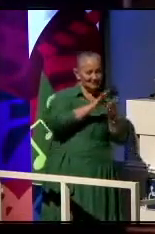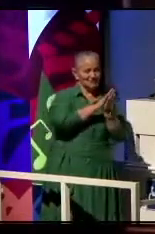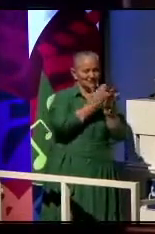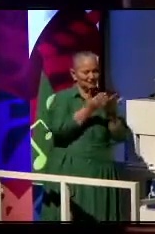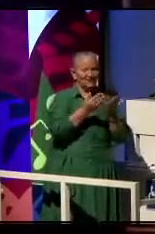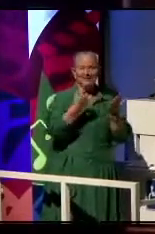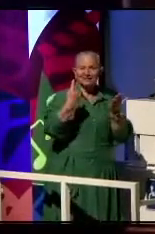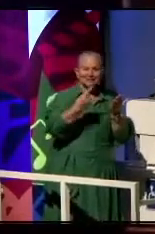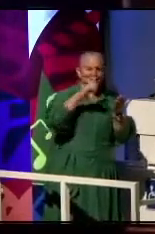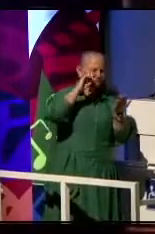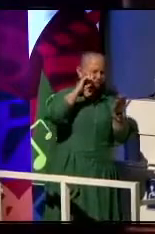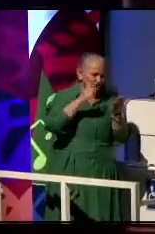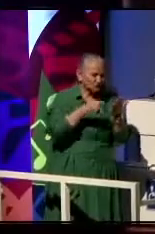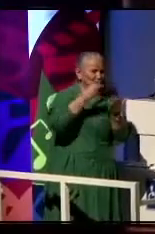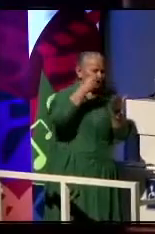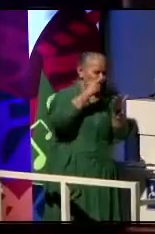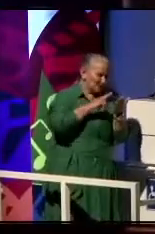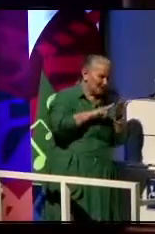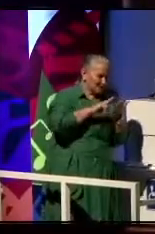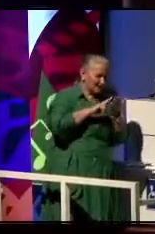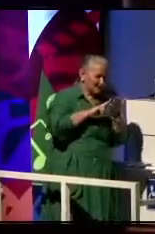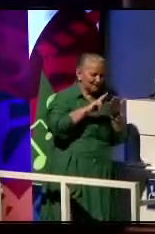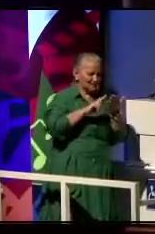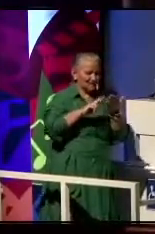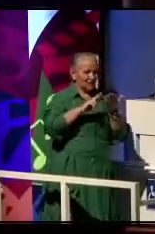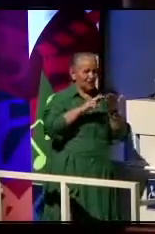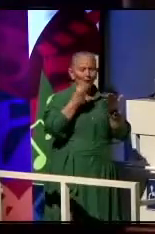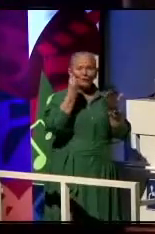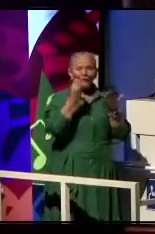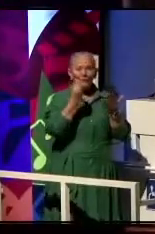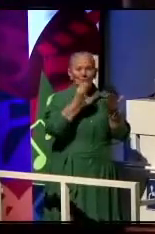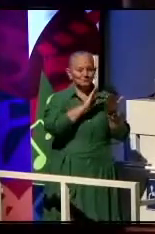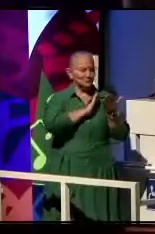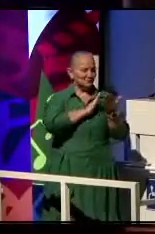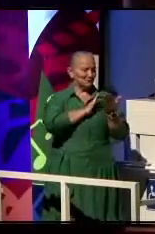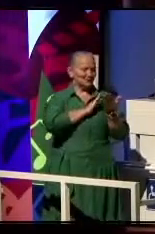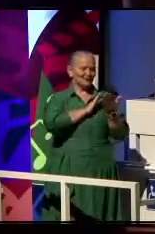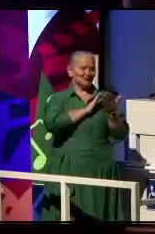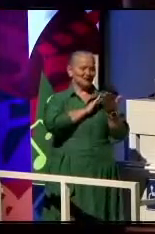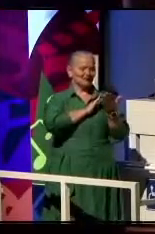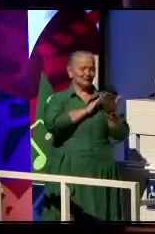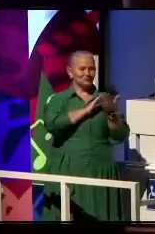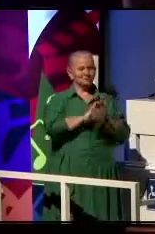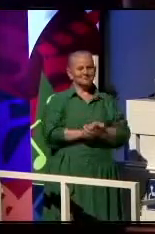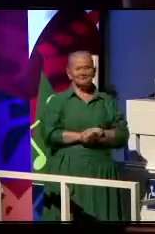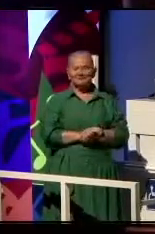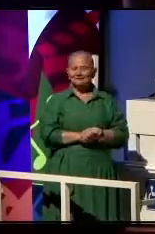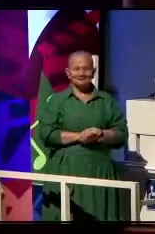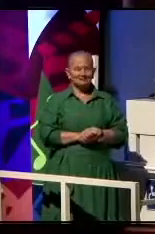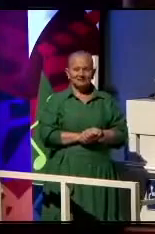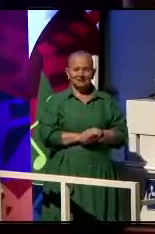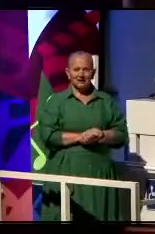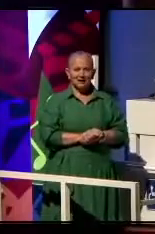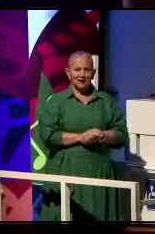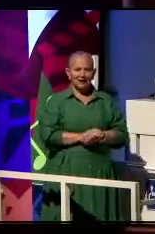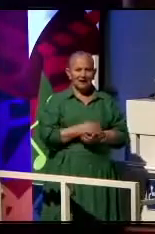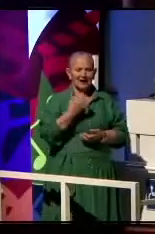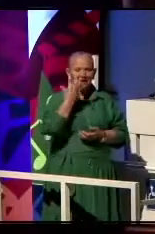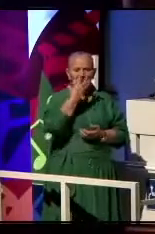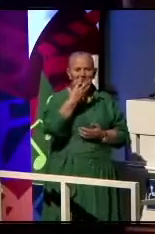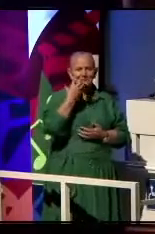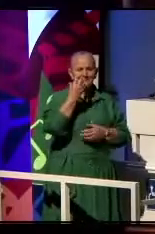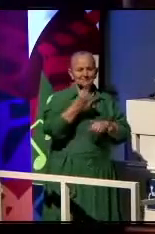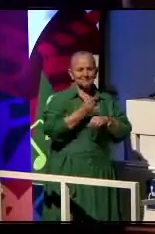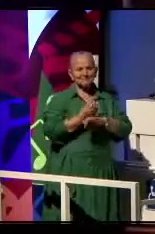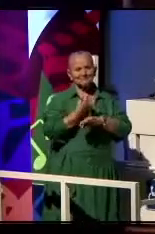mais esse registro, esse documento que é o livro Coração Americano. Porque ele registra uma história importantíssima para a música popular brasileira. E se a